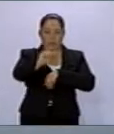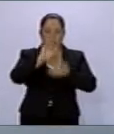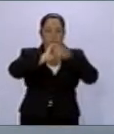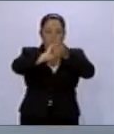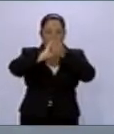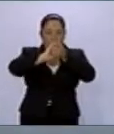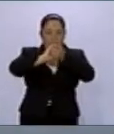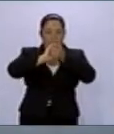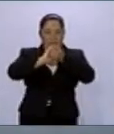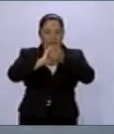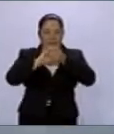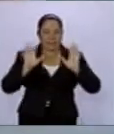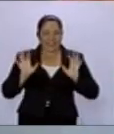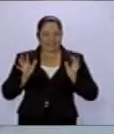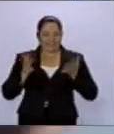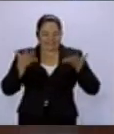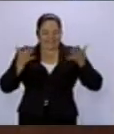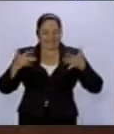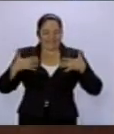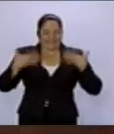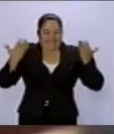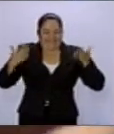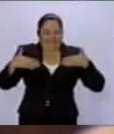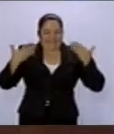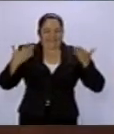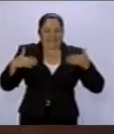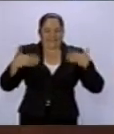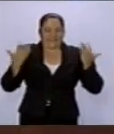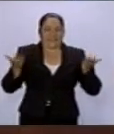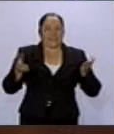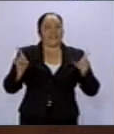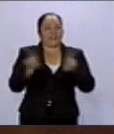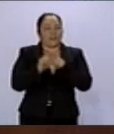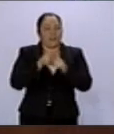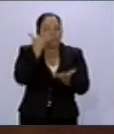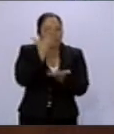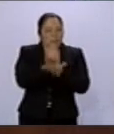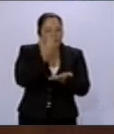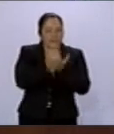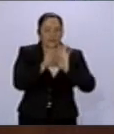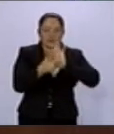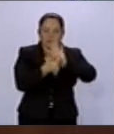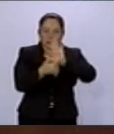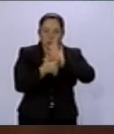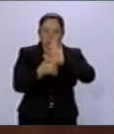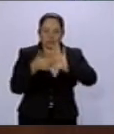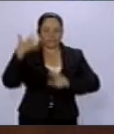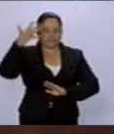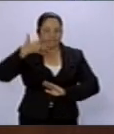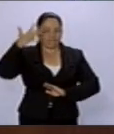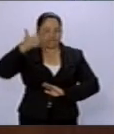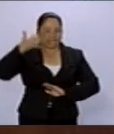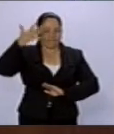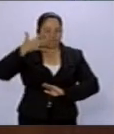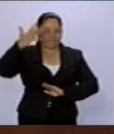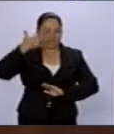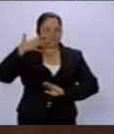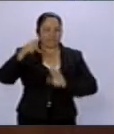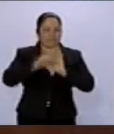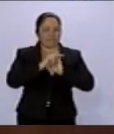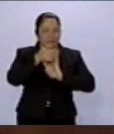pelo entusiasmo e também pelos dados que foram trazidos geralmente no mercado